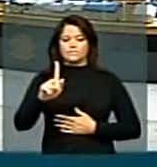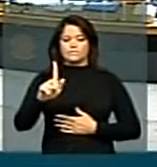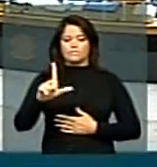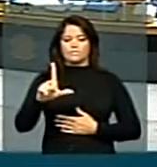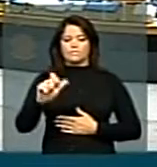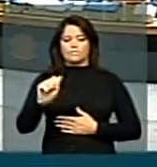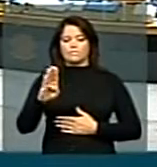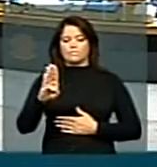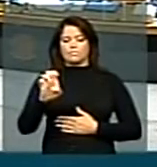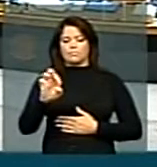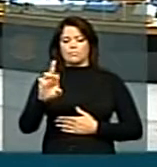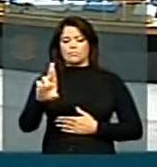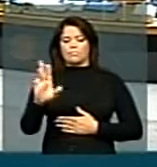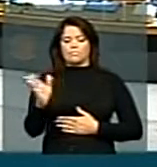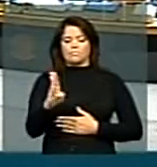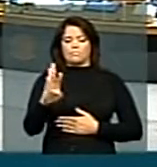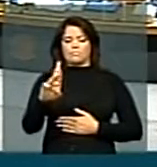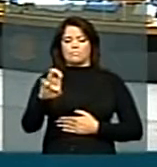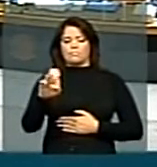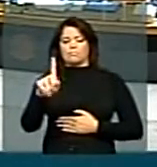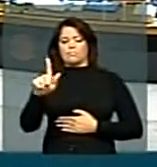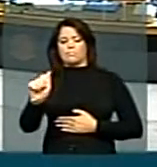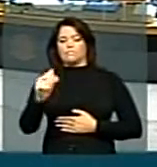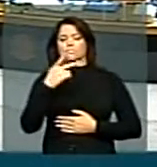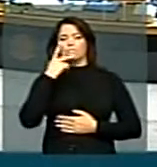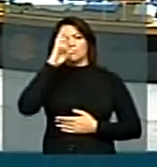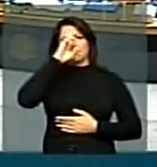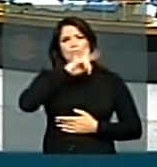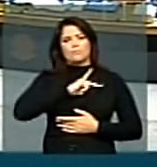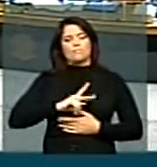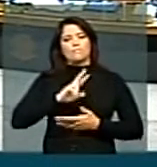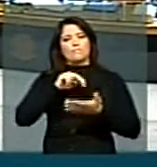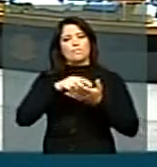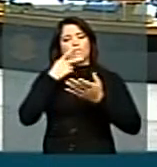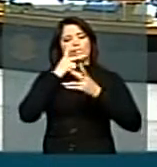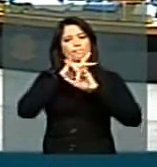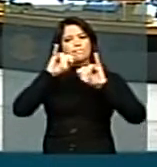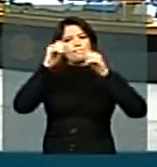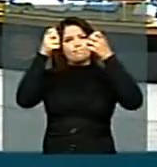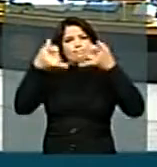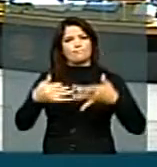Presidente, deputados, deputadas, eu hoje venho falar aqui sobre um assunto